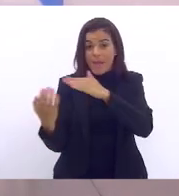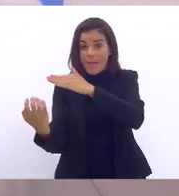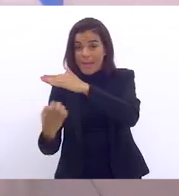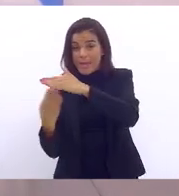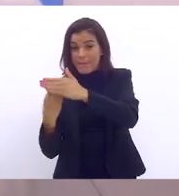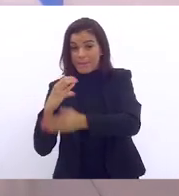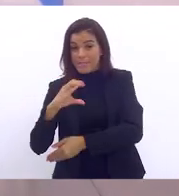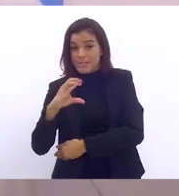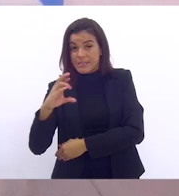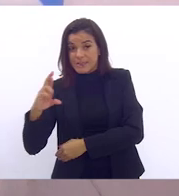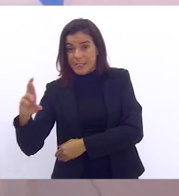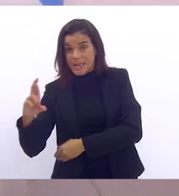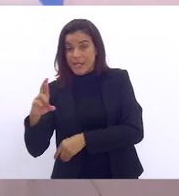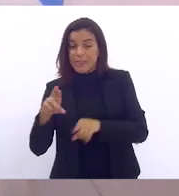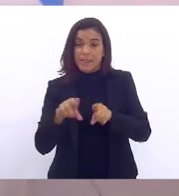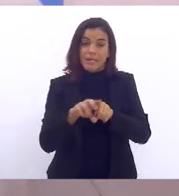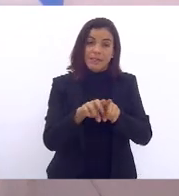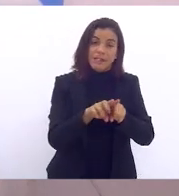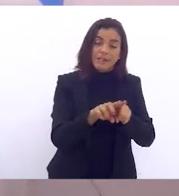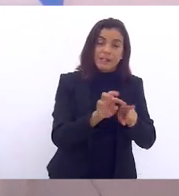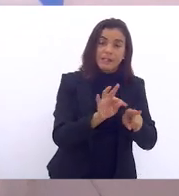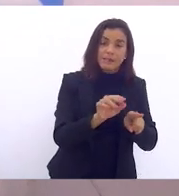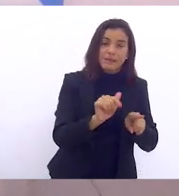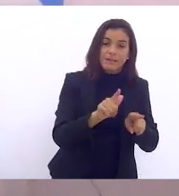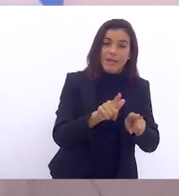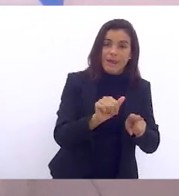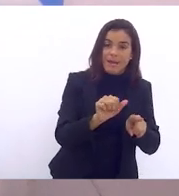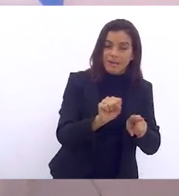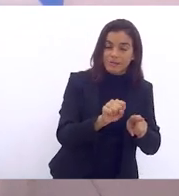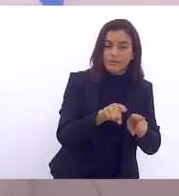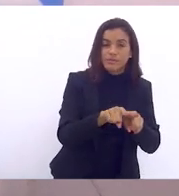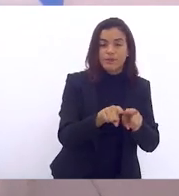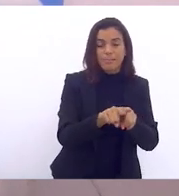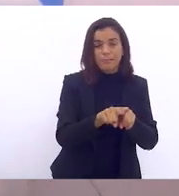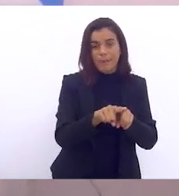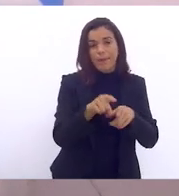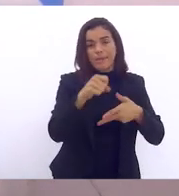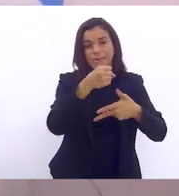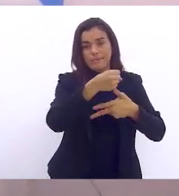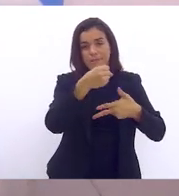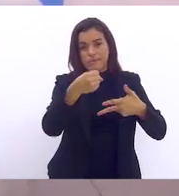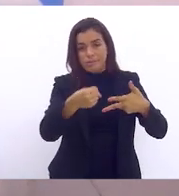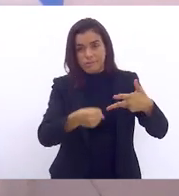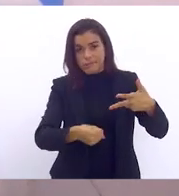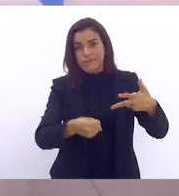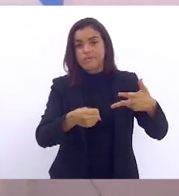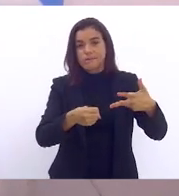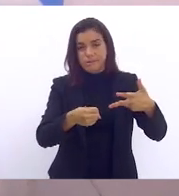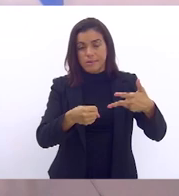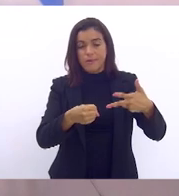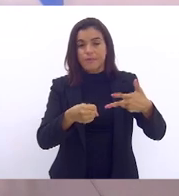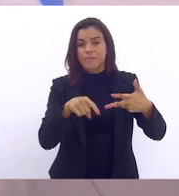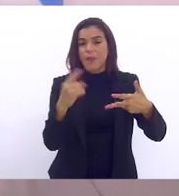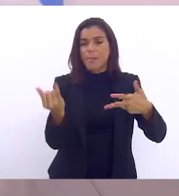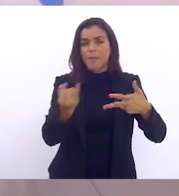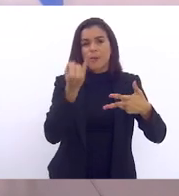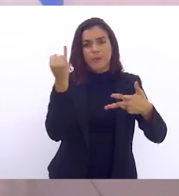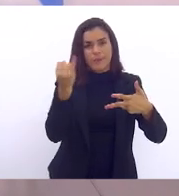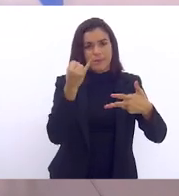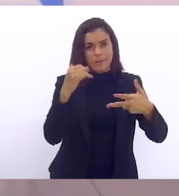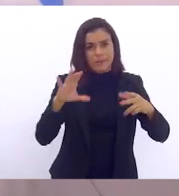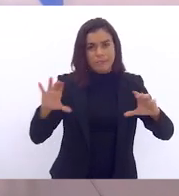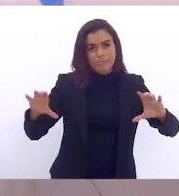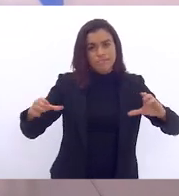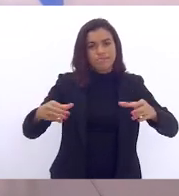CCR quanto dos tags Quanto quanto do do poder público eh que é muito importante estar aqui